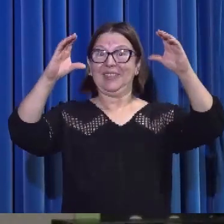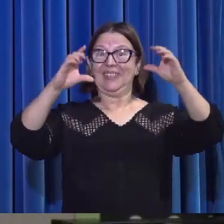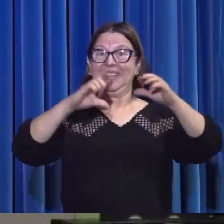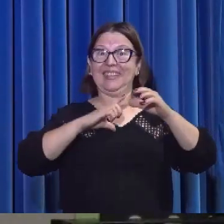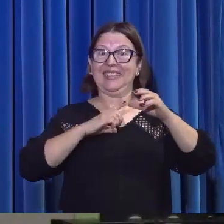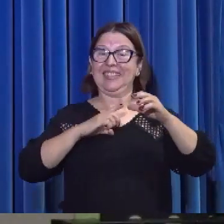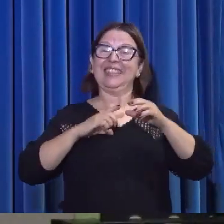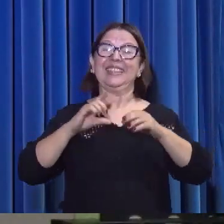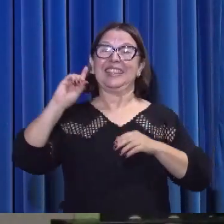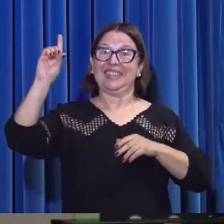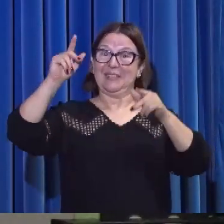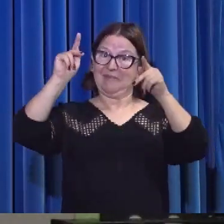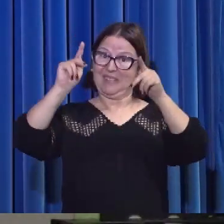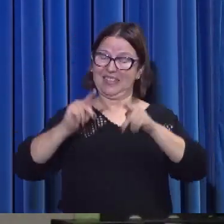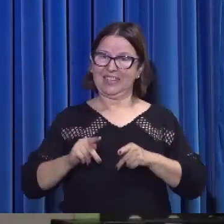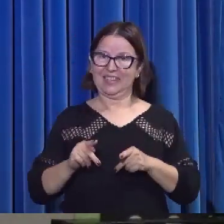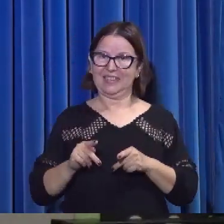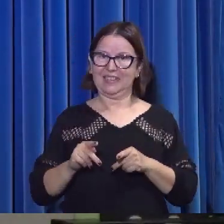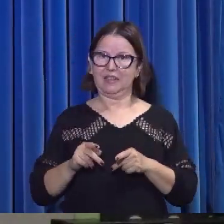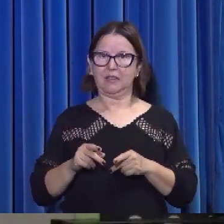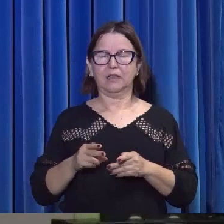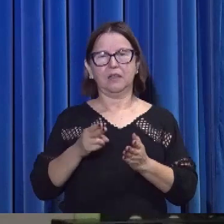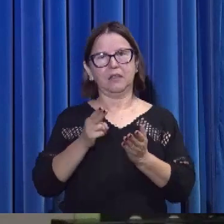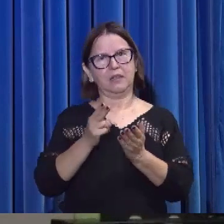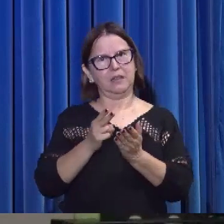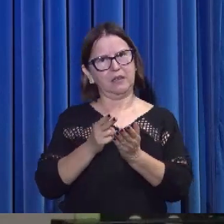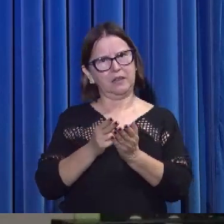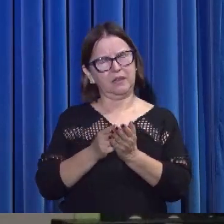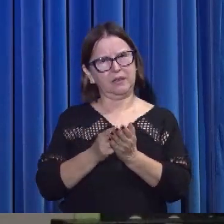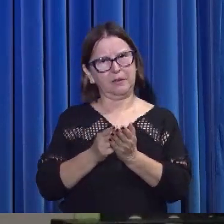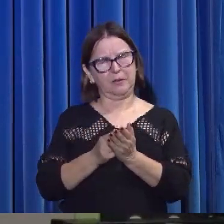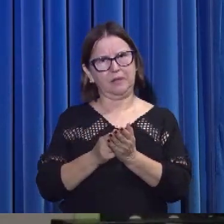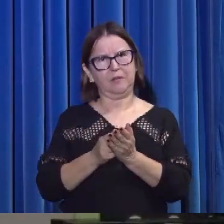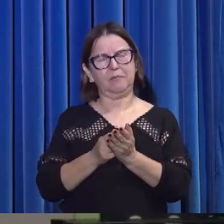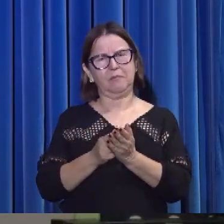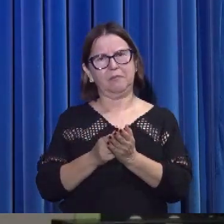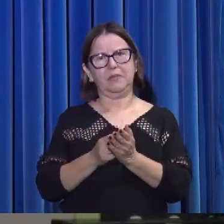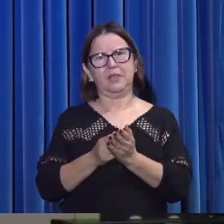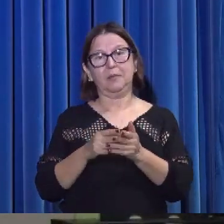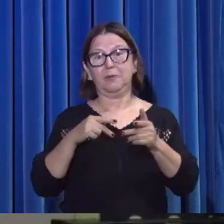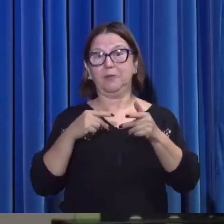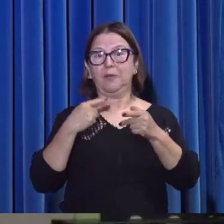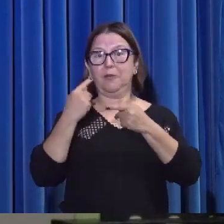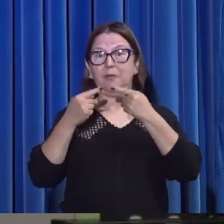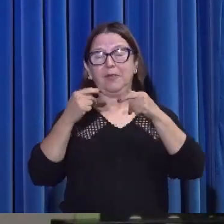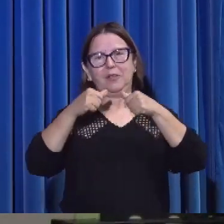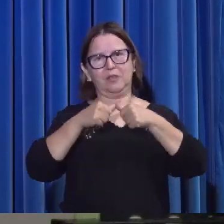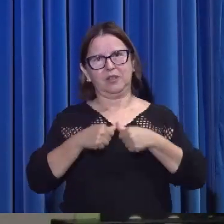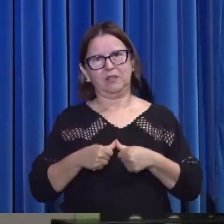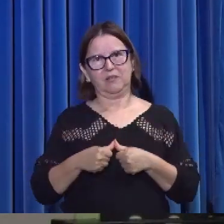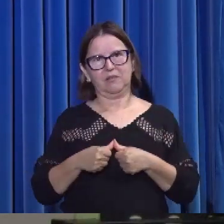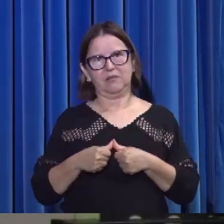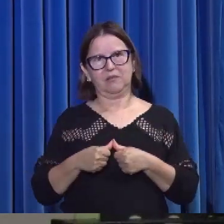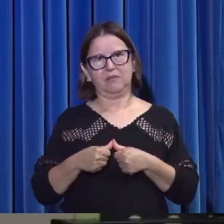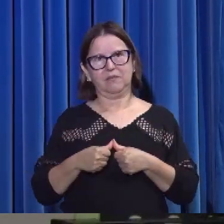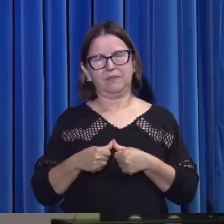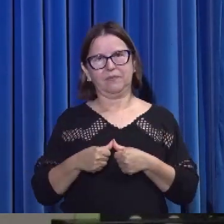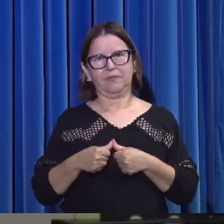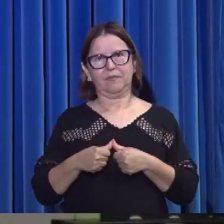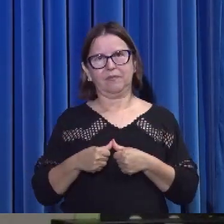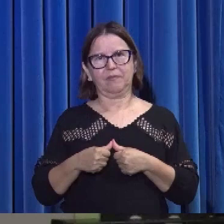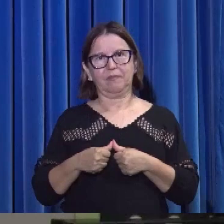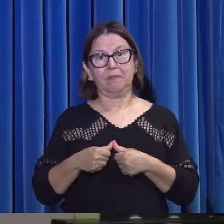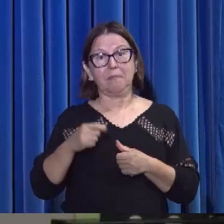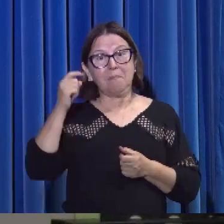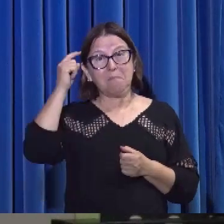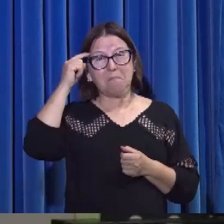maravilhoso. E ainda assim, agem como se ir para lá fosse a maior tragédia.